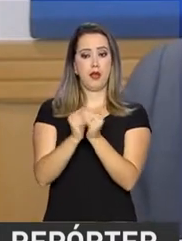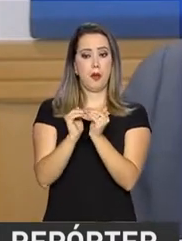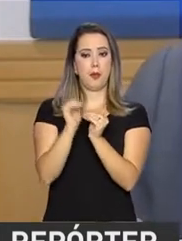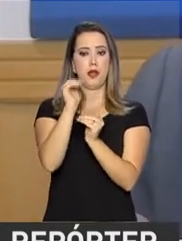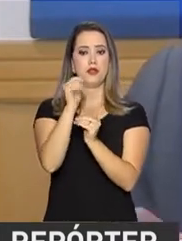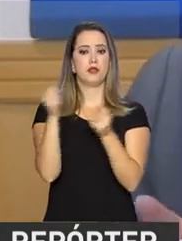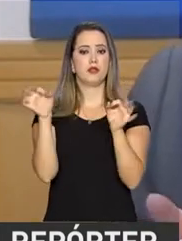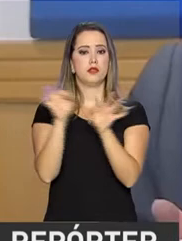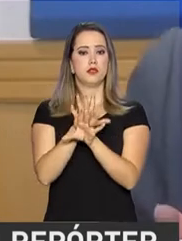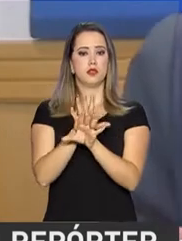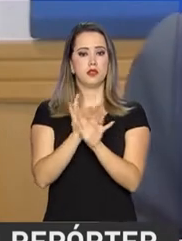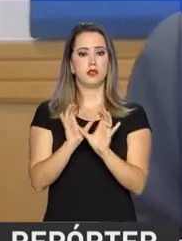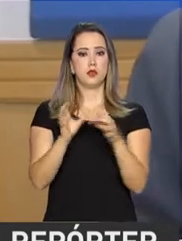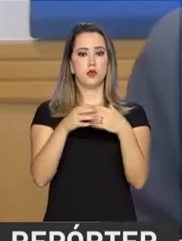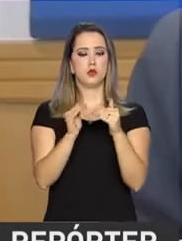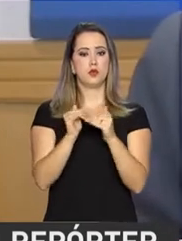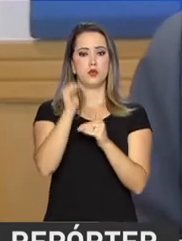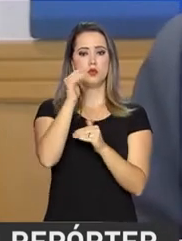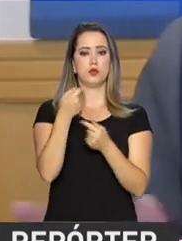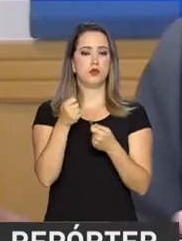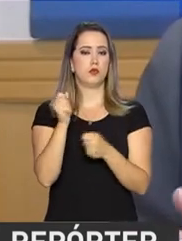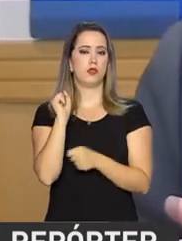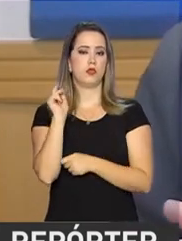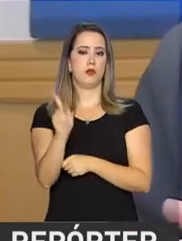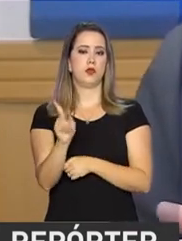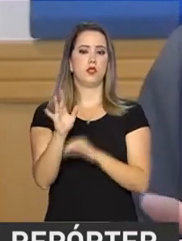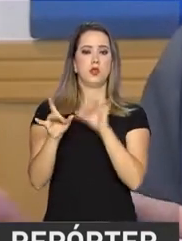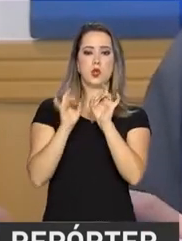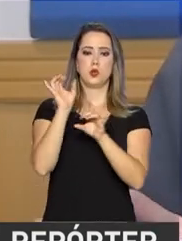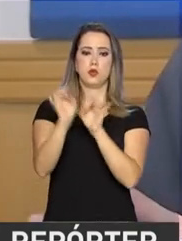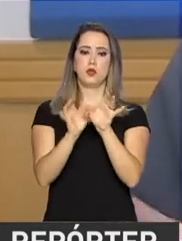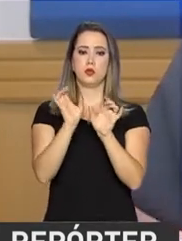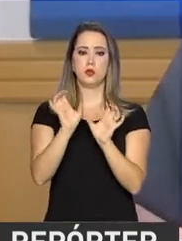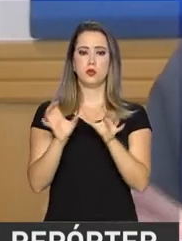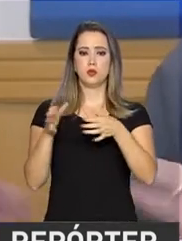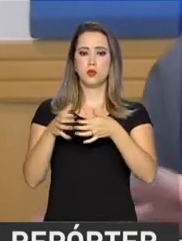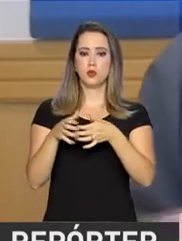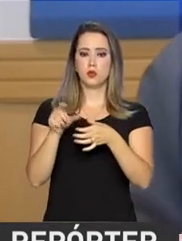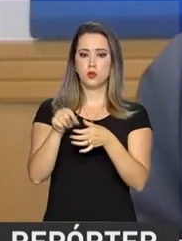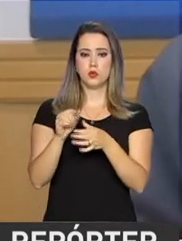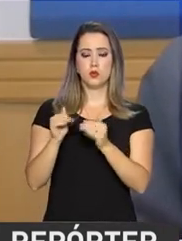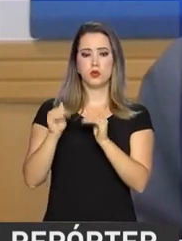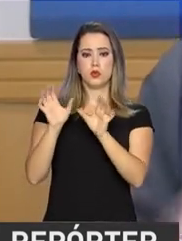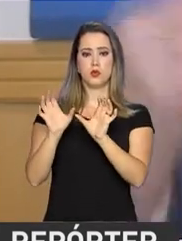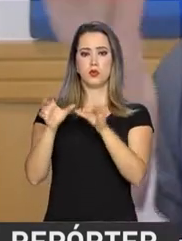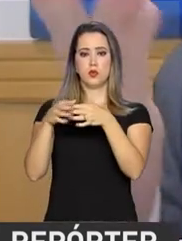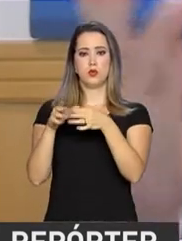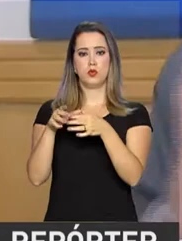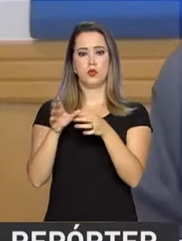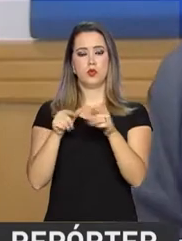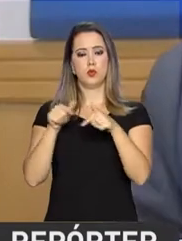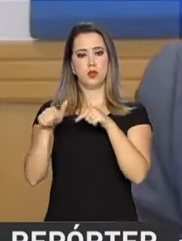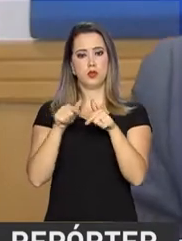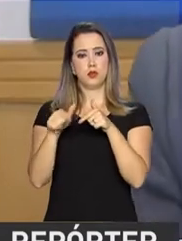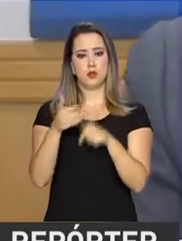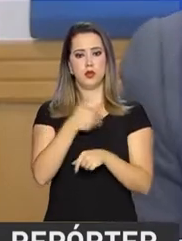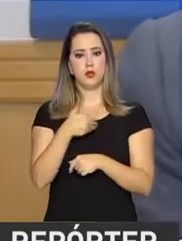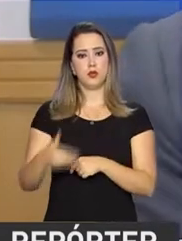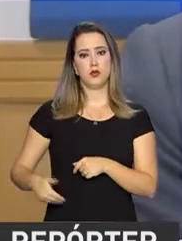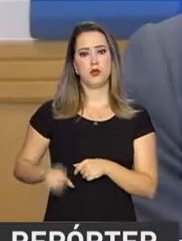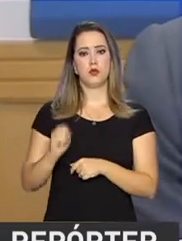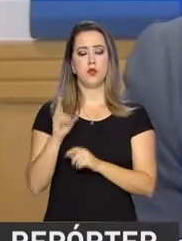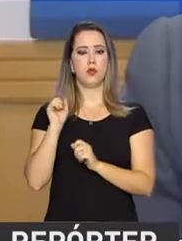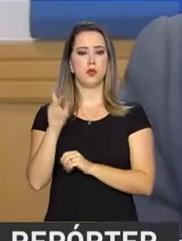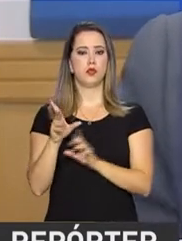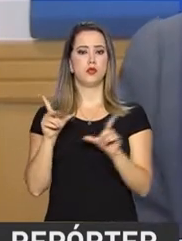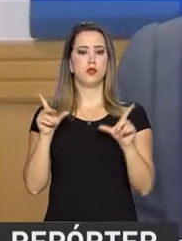privilégios porque você não dá uma aposentadoria especial para aqueles que estão no serviço público ganhou mais e uma aposentadoria